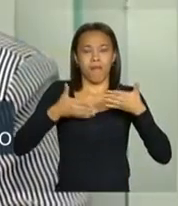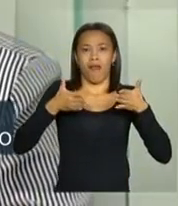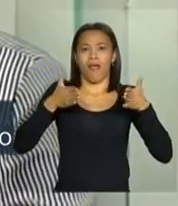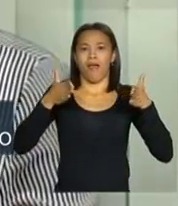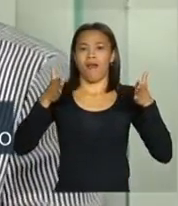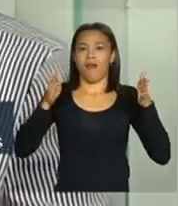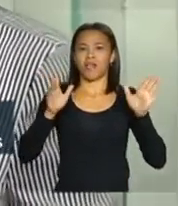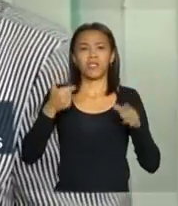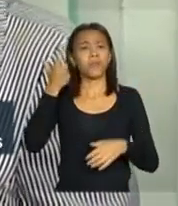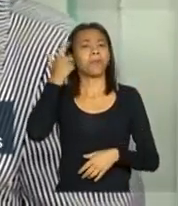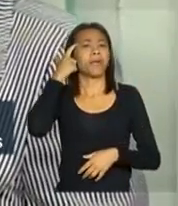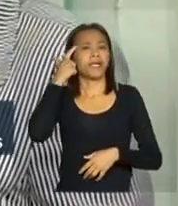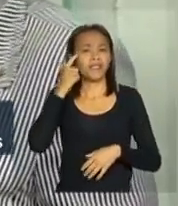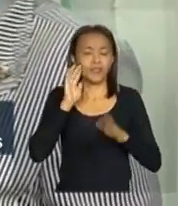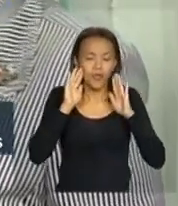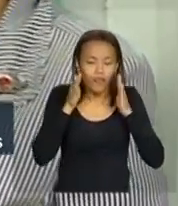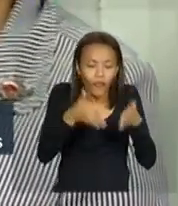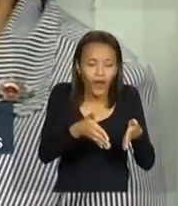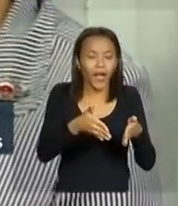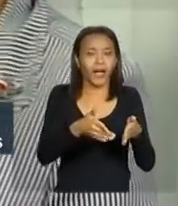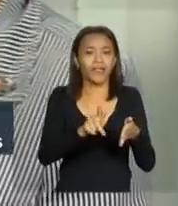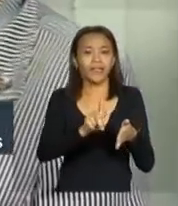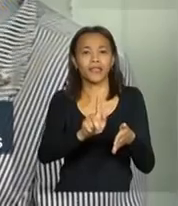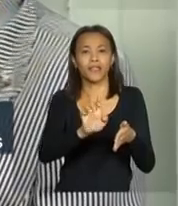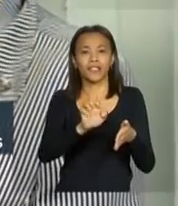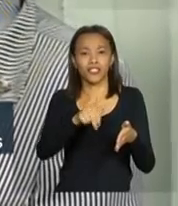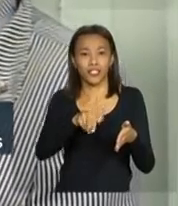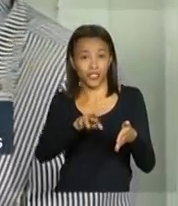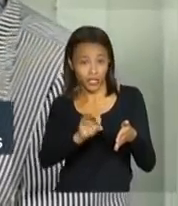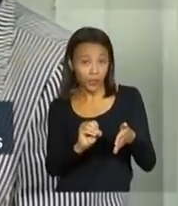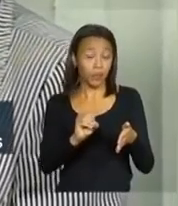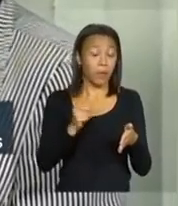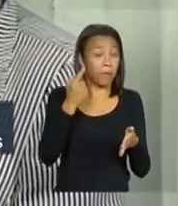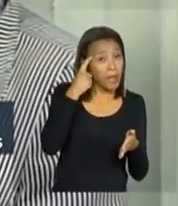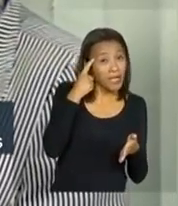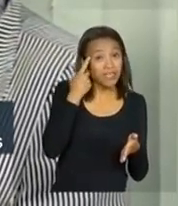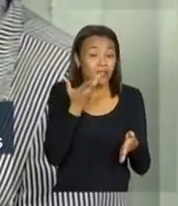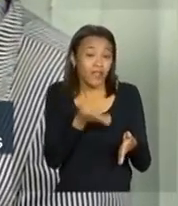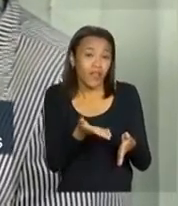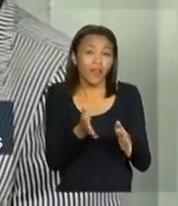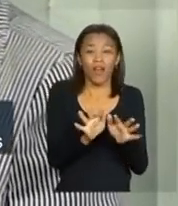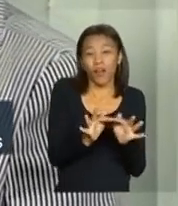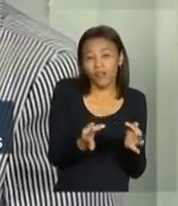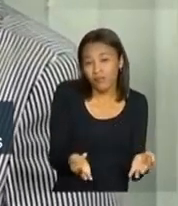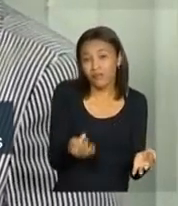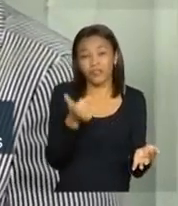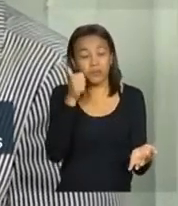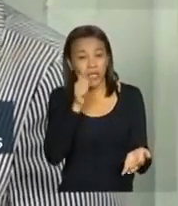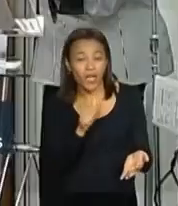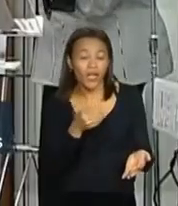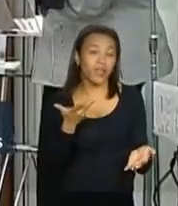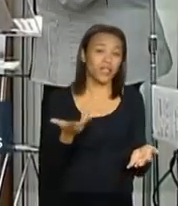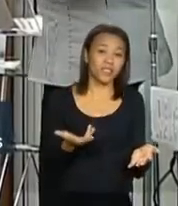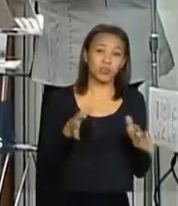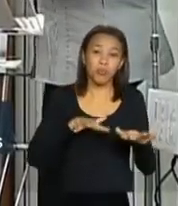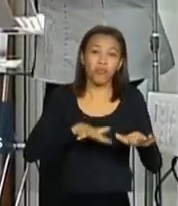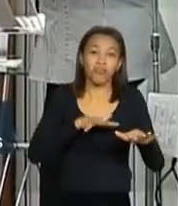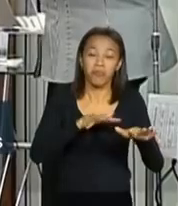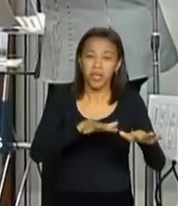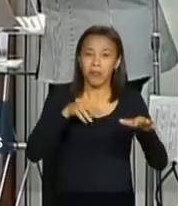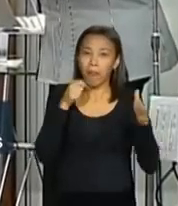pensam na questão de gênero apenas com uma coisa que as mulheres e os movimentos de